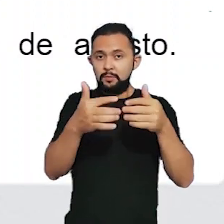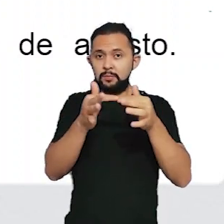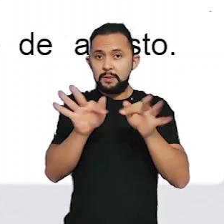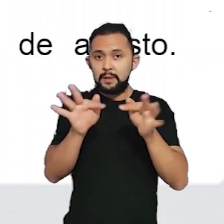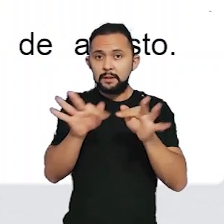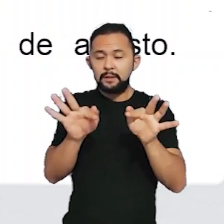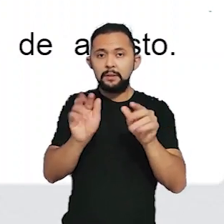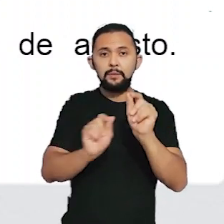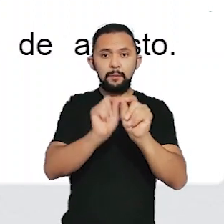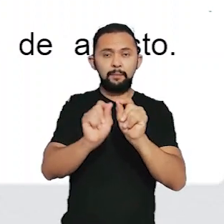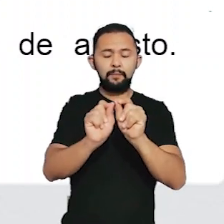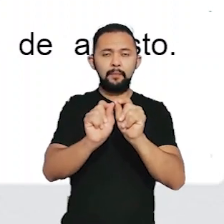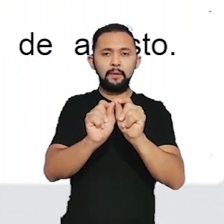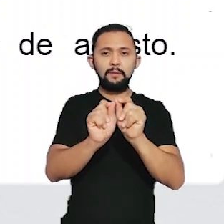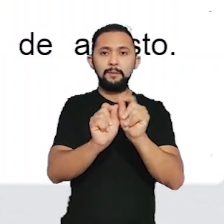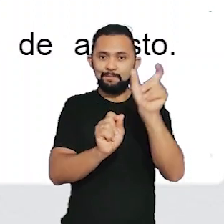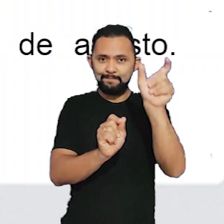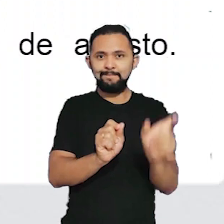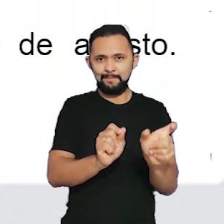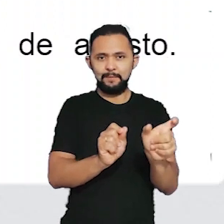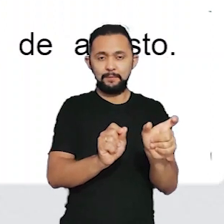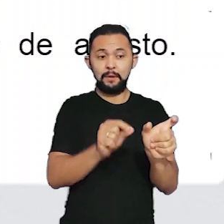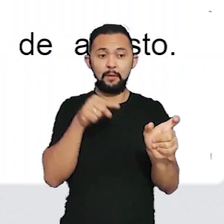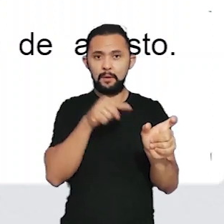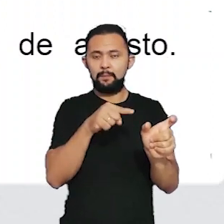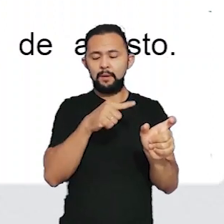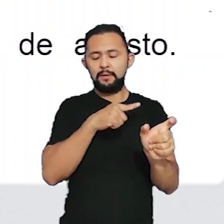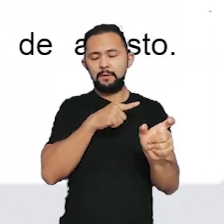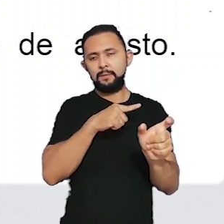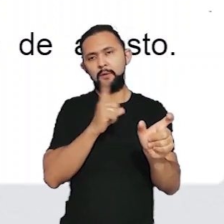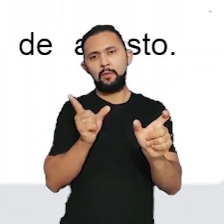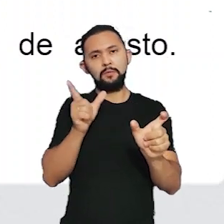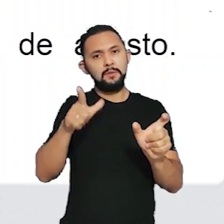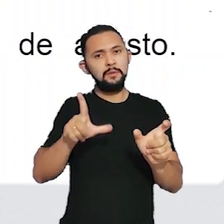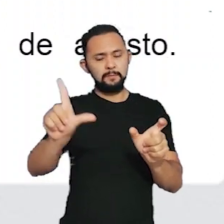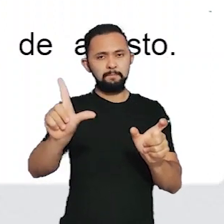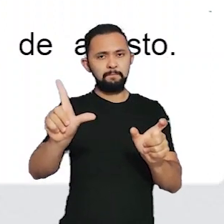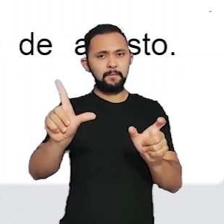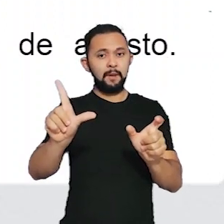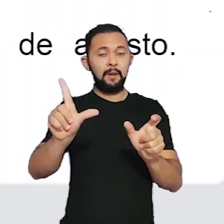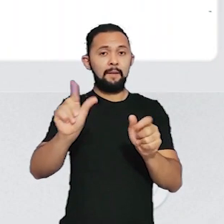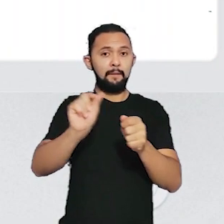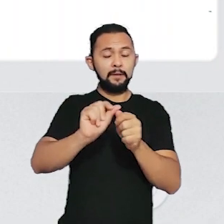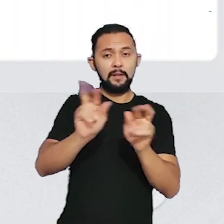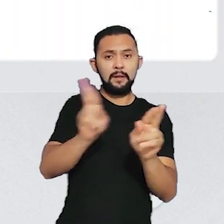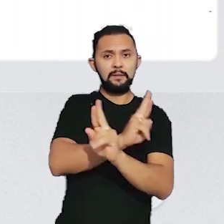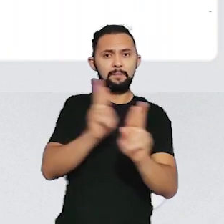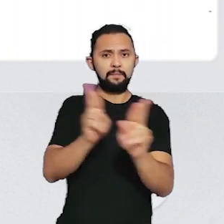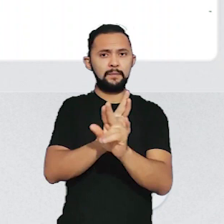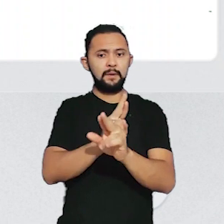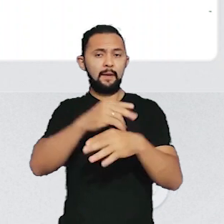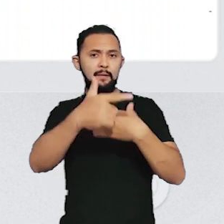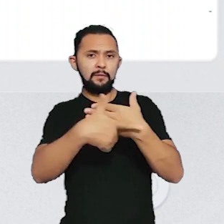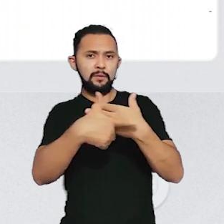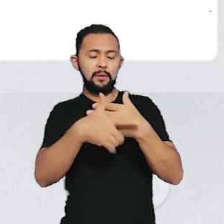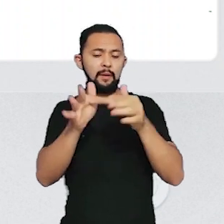toda vez que eu tenho uma oração subordinada desempenhando a função sintática de um sujeito em relação à oração principal, eu tenho